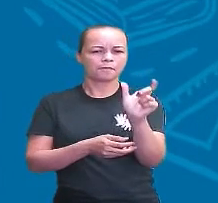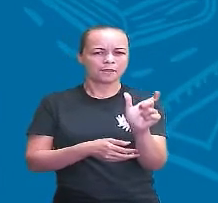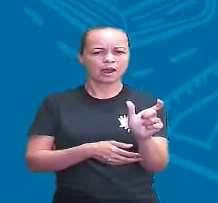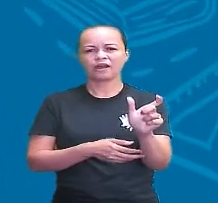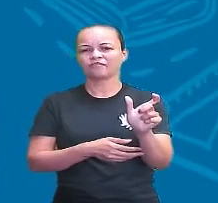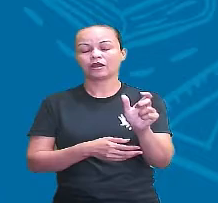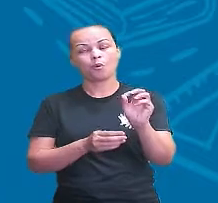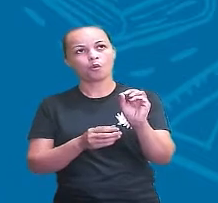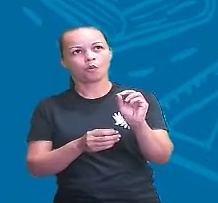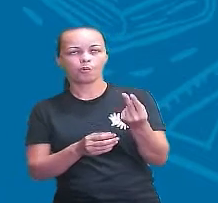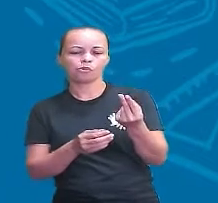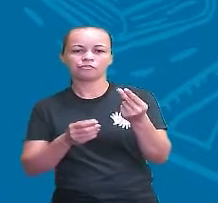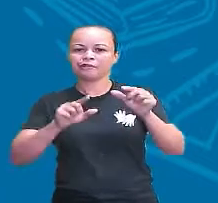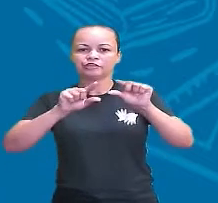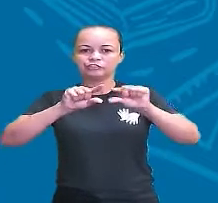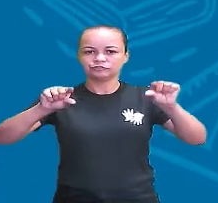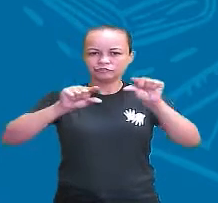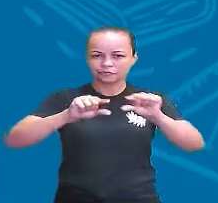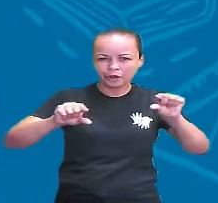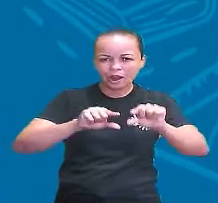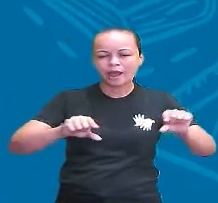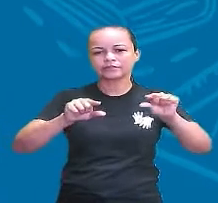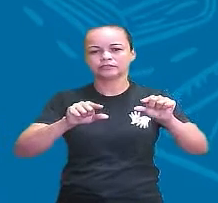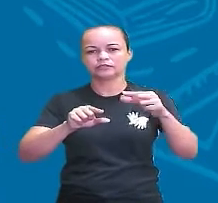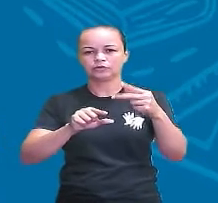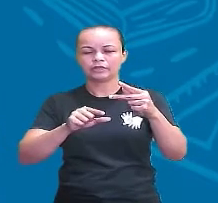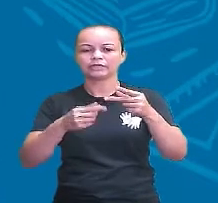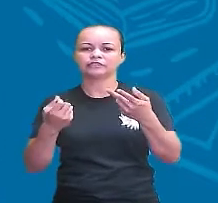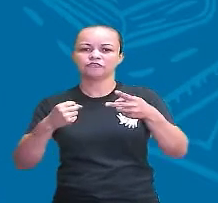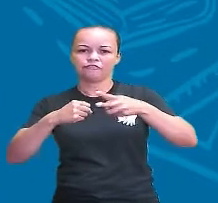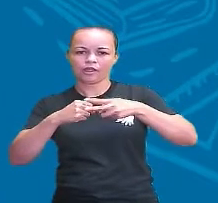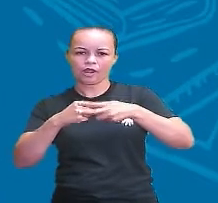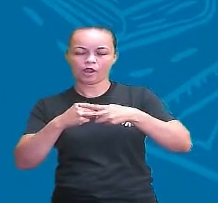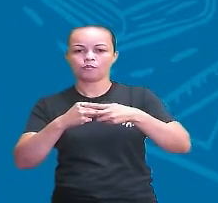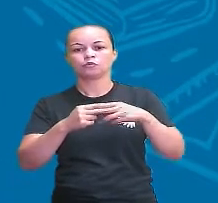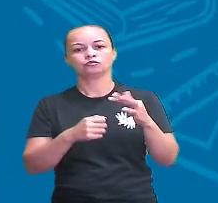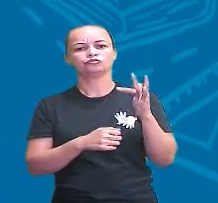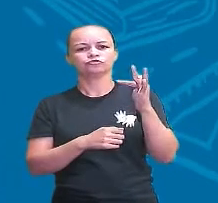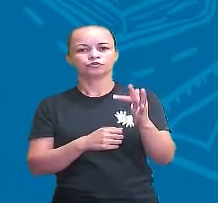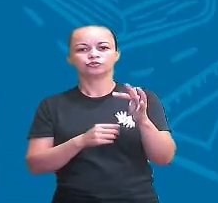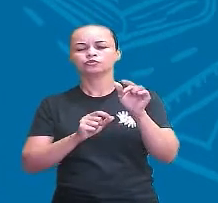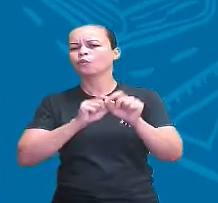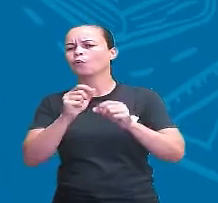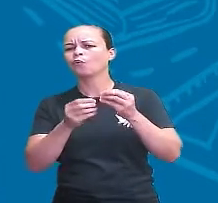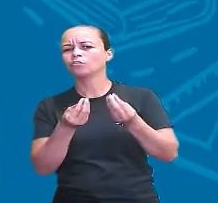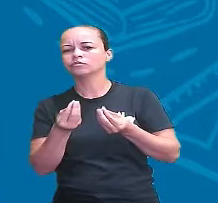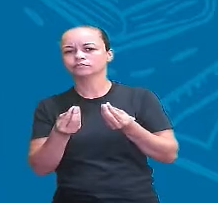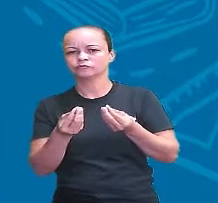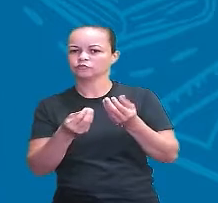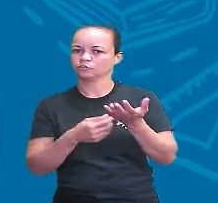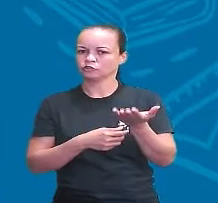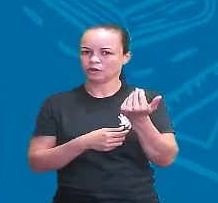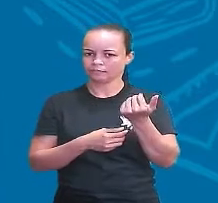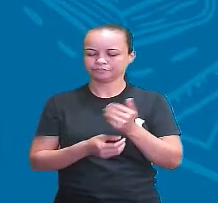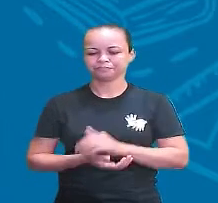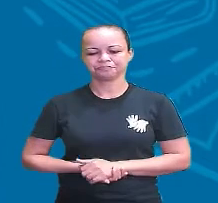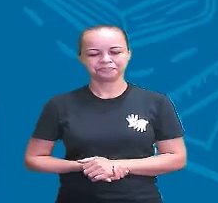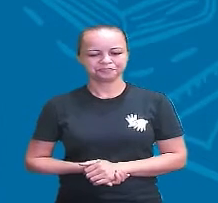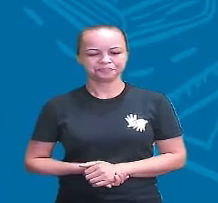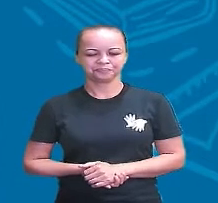melhor, as frases, coloca esses verbos aí no futuro. Então, let's go? Vamos